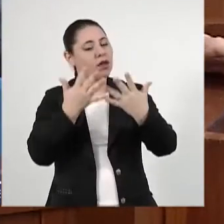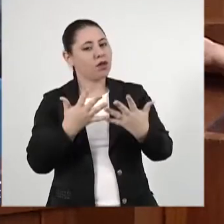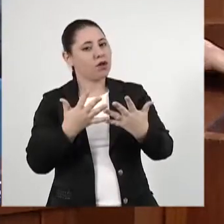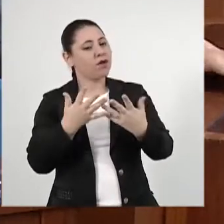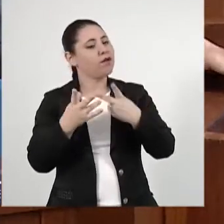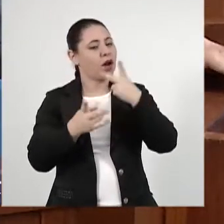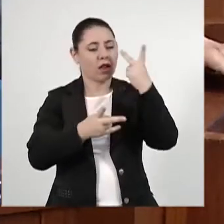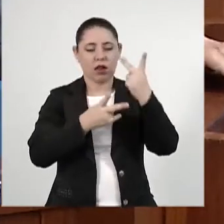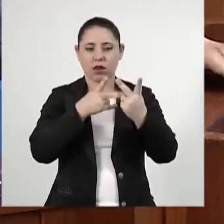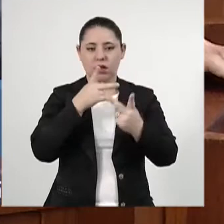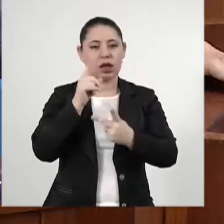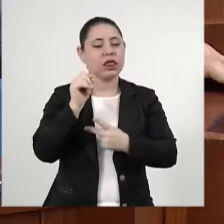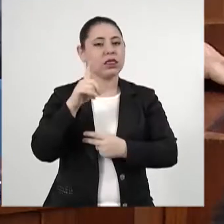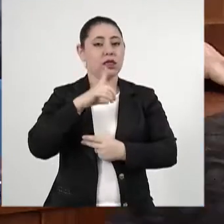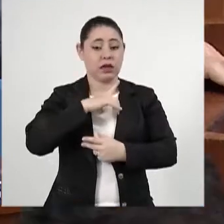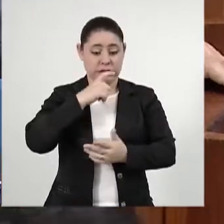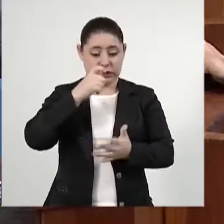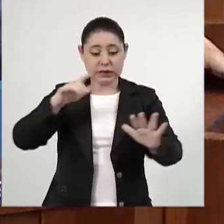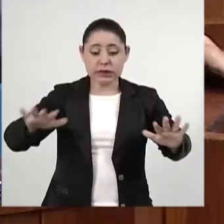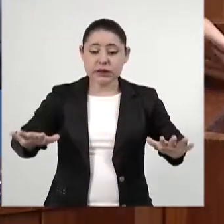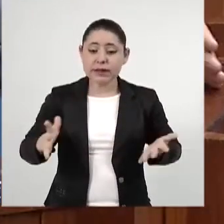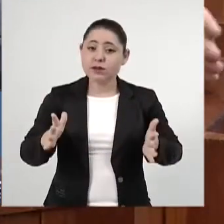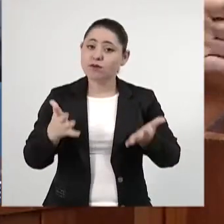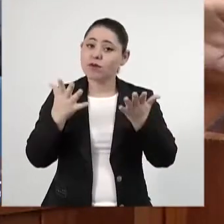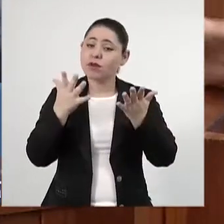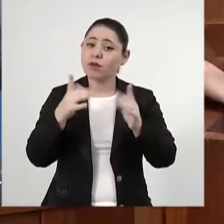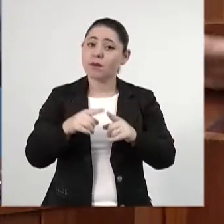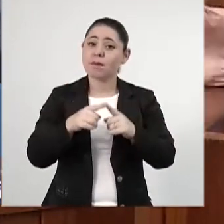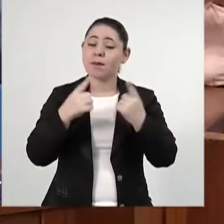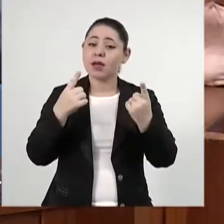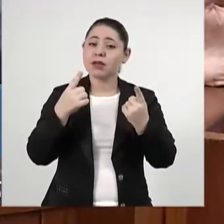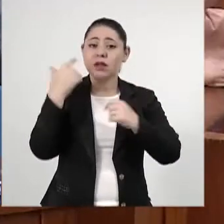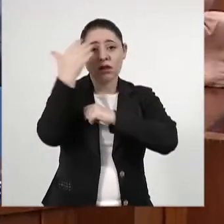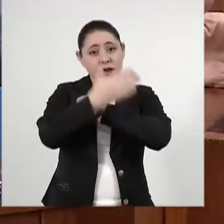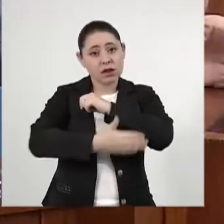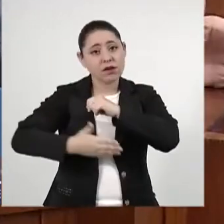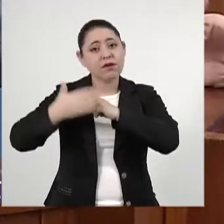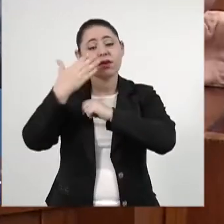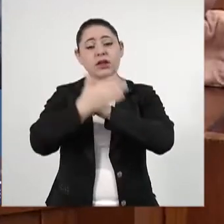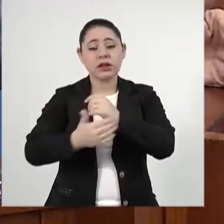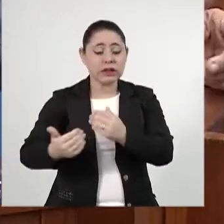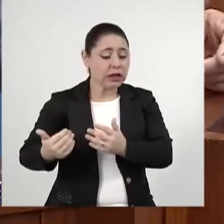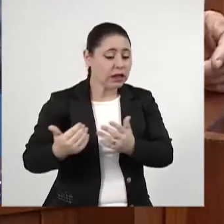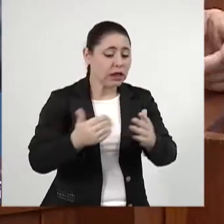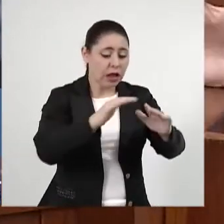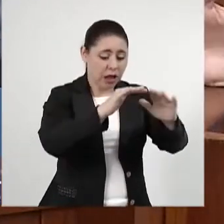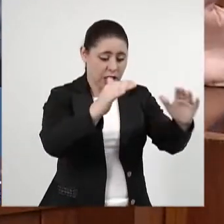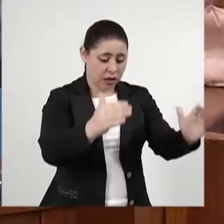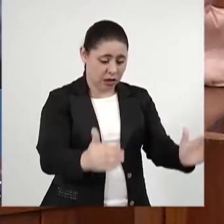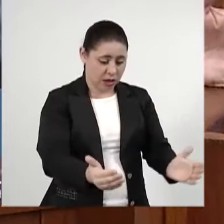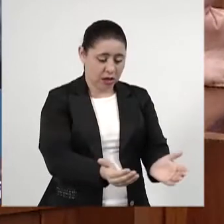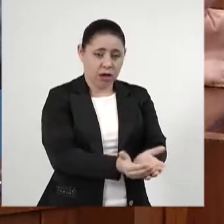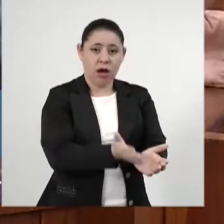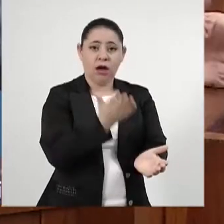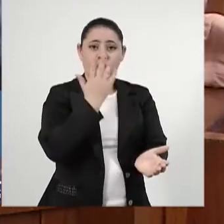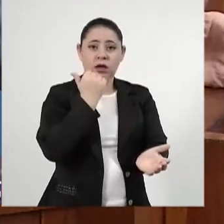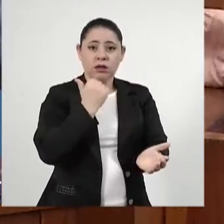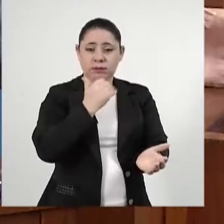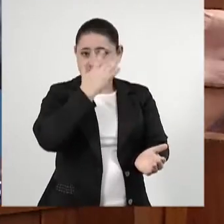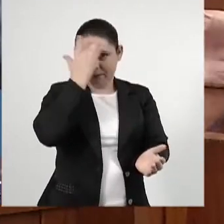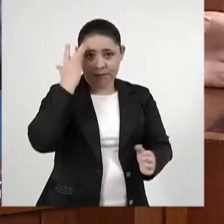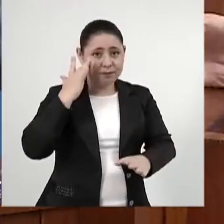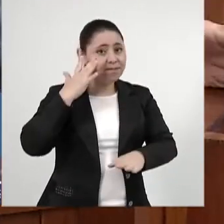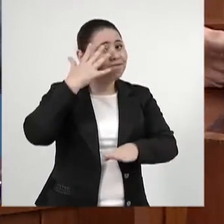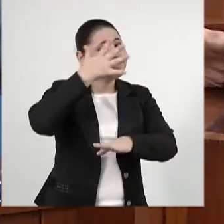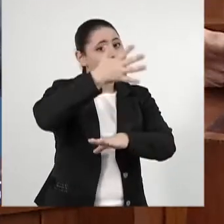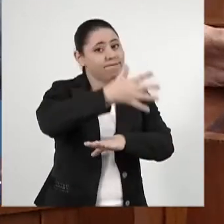dizendo que tem que o senhor está incentivando. Mas se o senhor está defendendo que entregue cesta básica para alimentar invasor, se o senhor